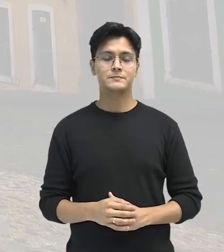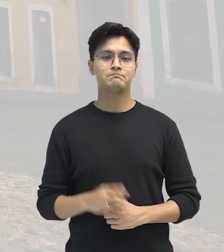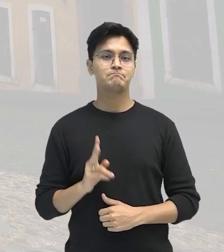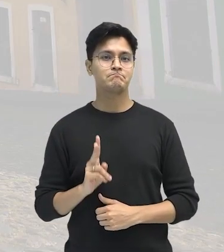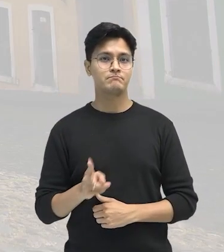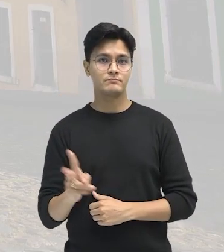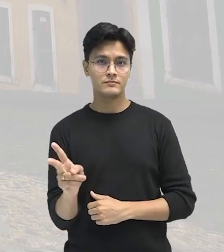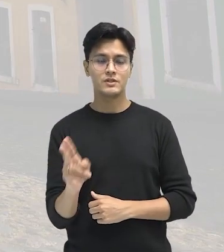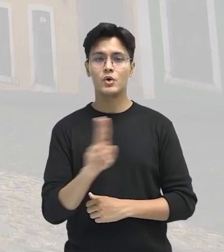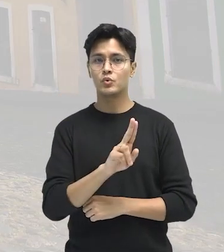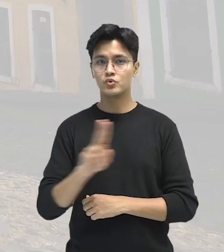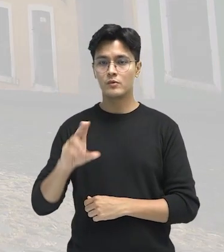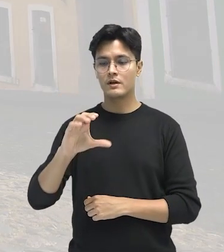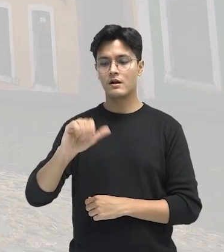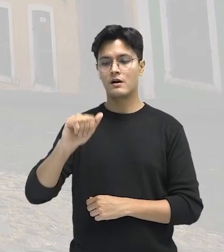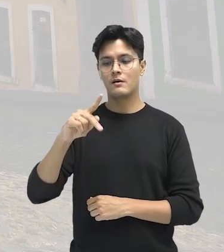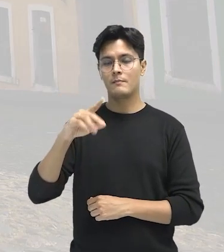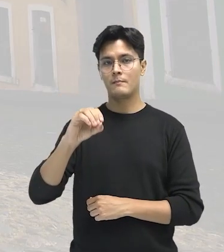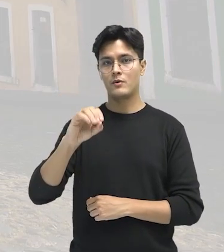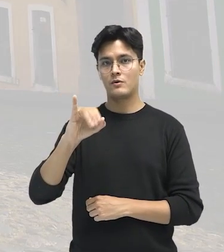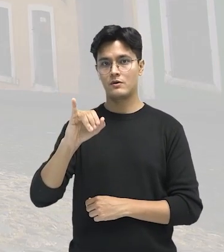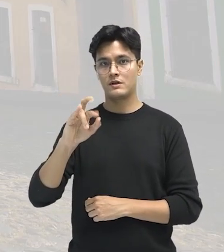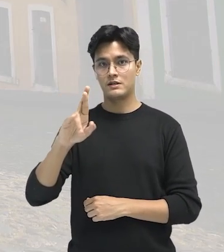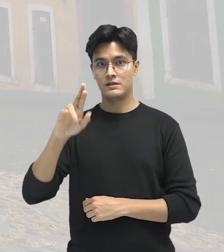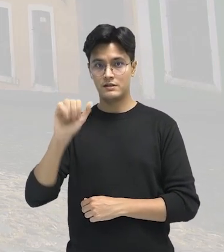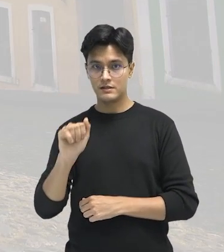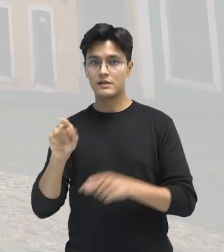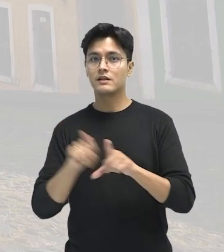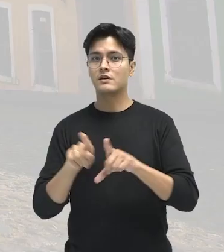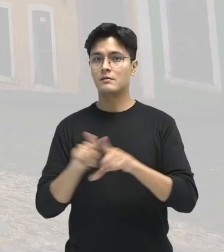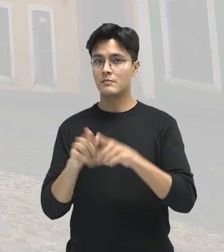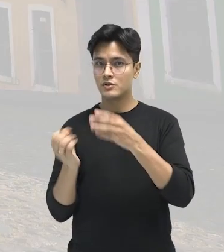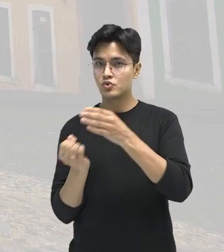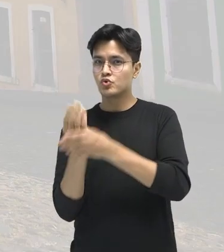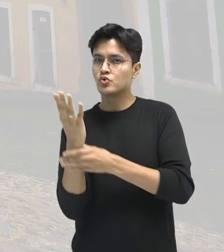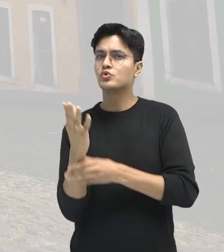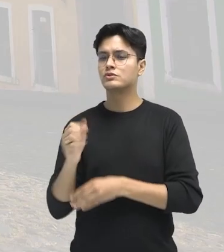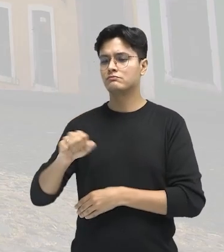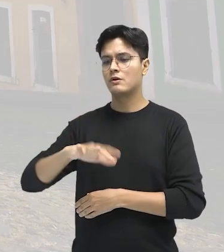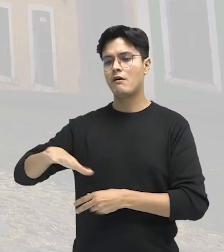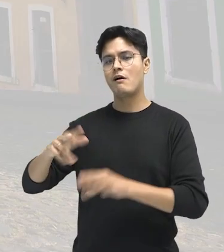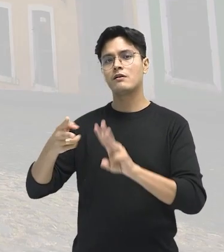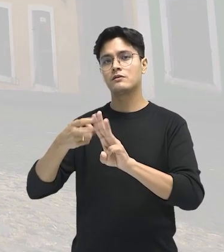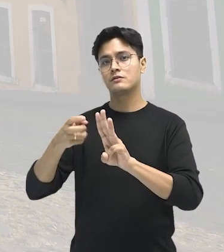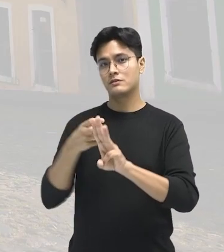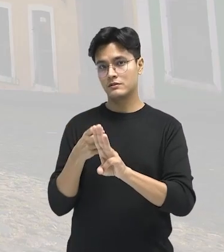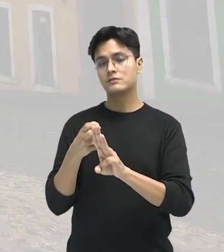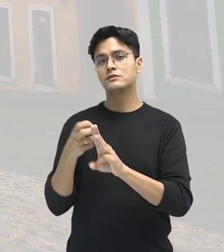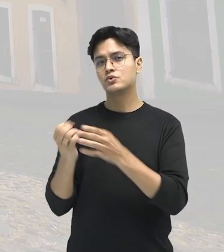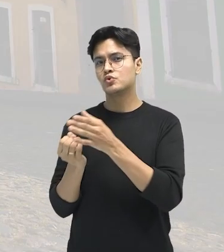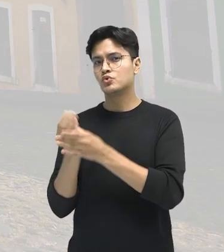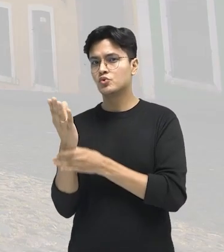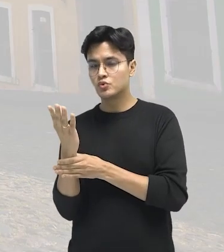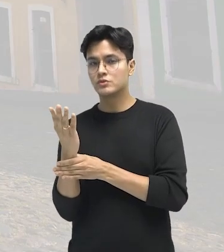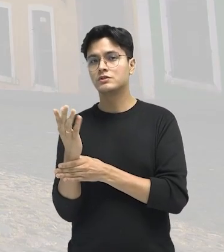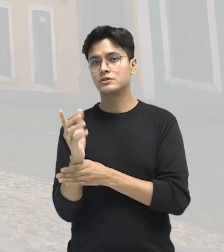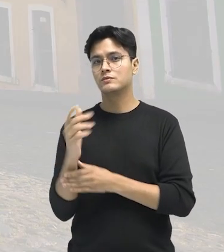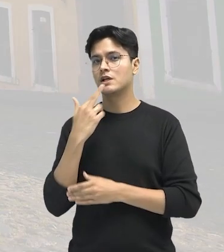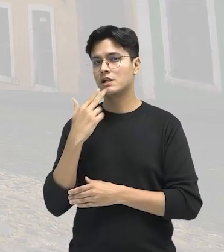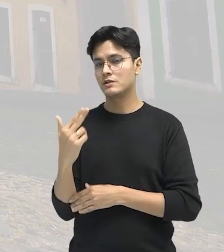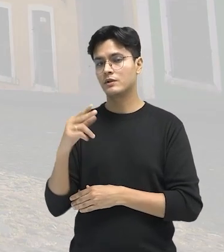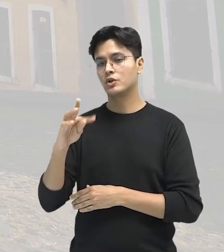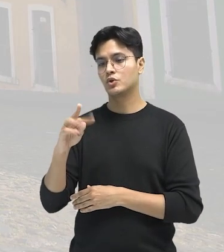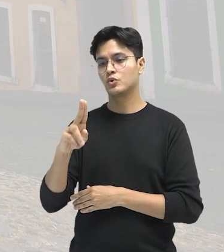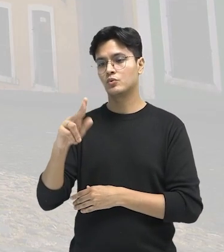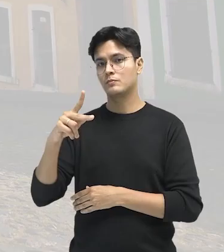A nomenclatura capoeira também é de origem indígena, vem do tupi-guarani e